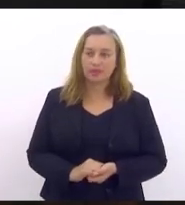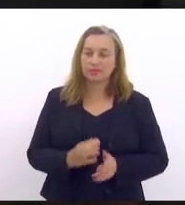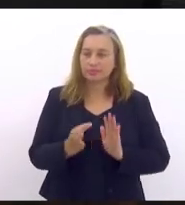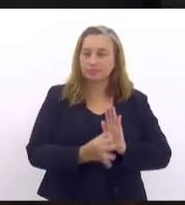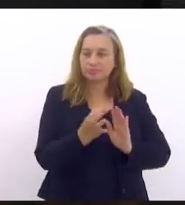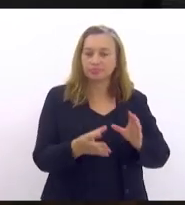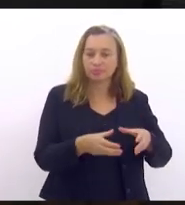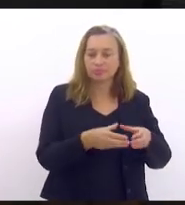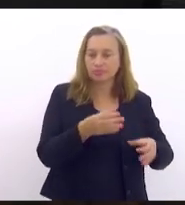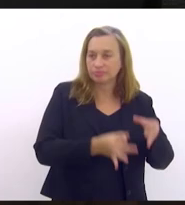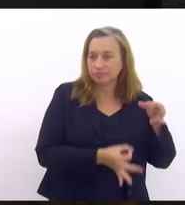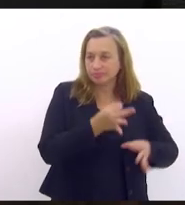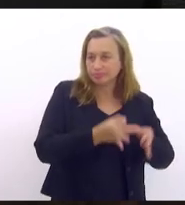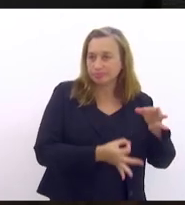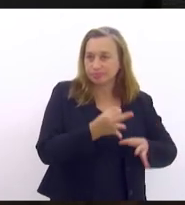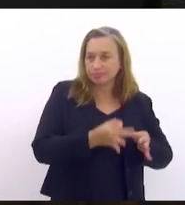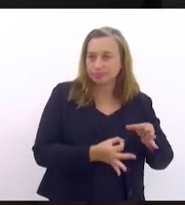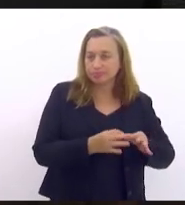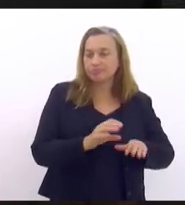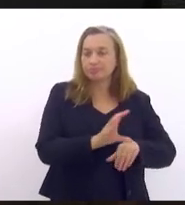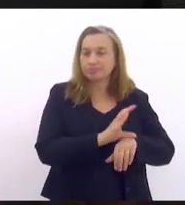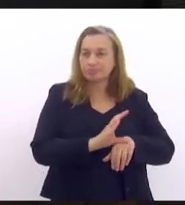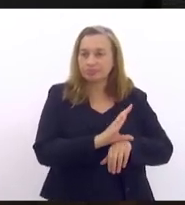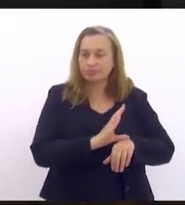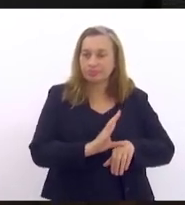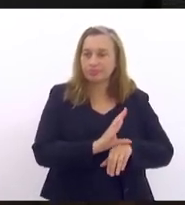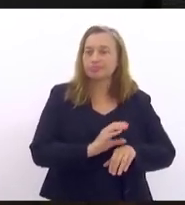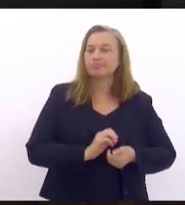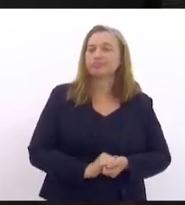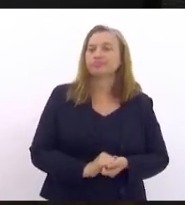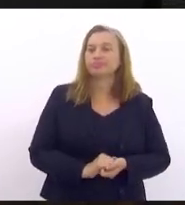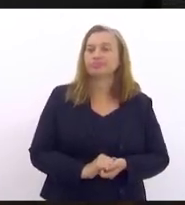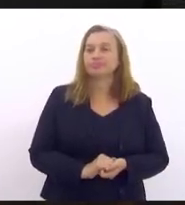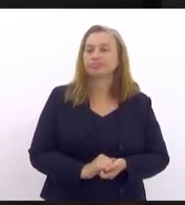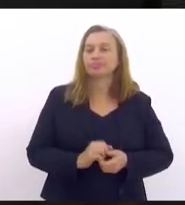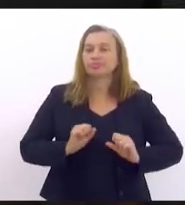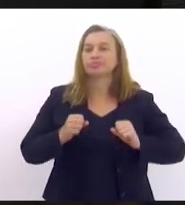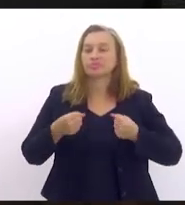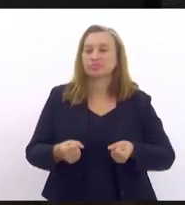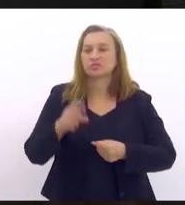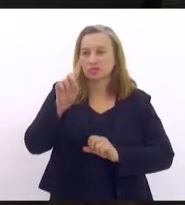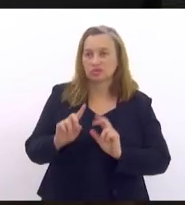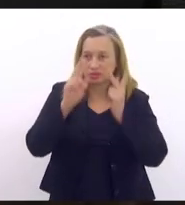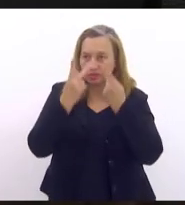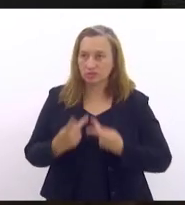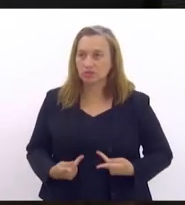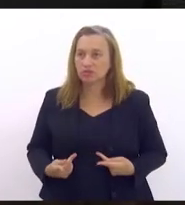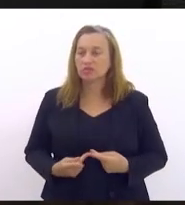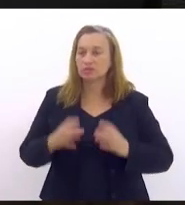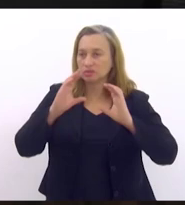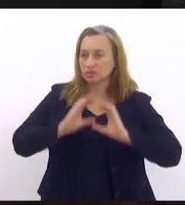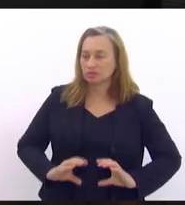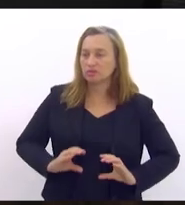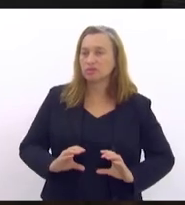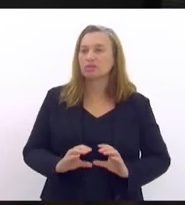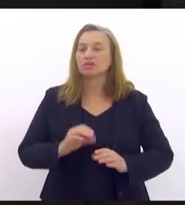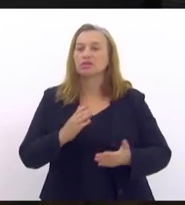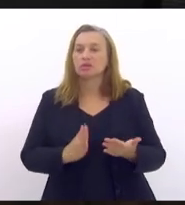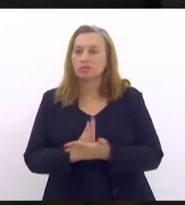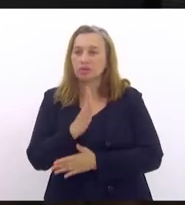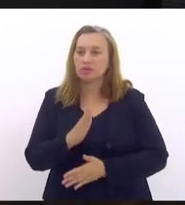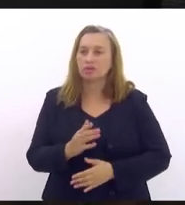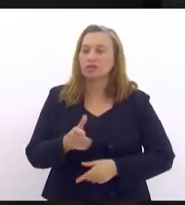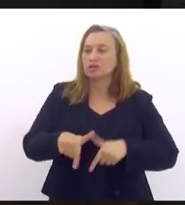das comissões Constituição e Justiça pela constitucionalidade, de defesa dos direitos humanos e cidadania favorável, de